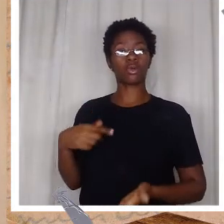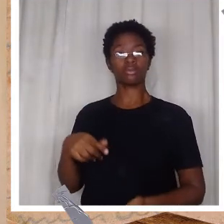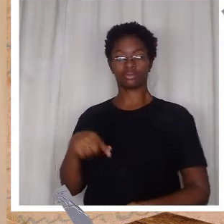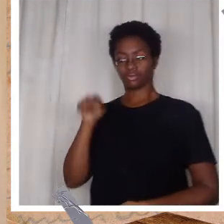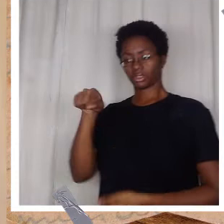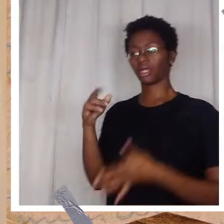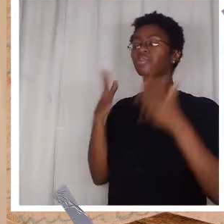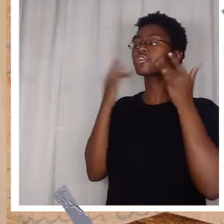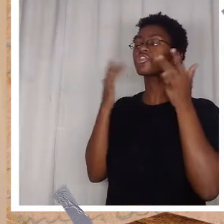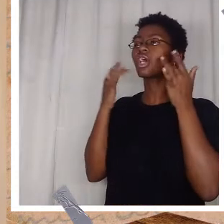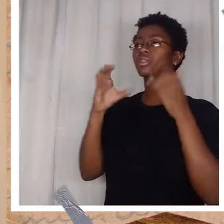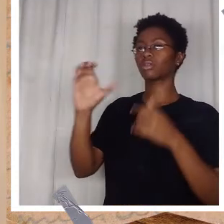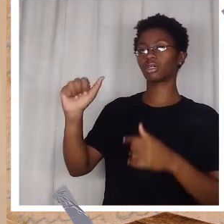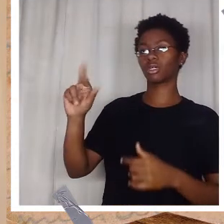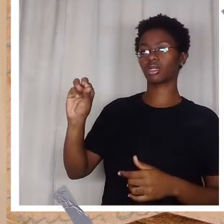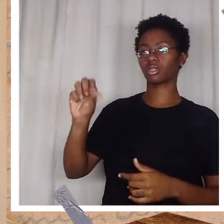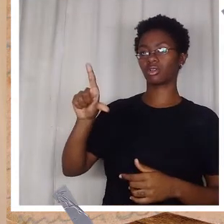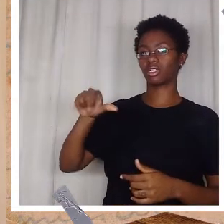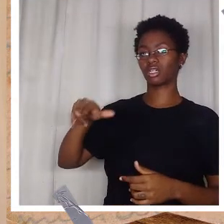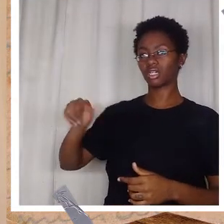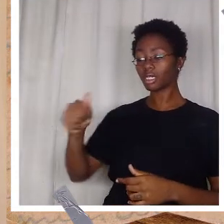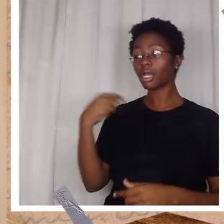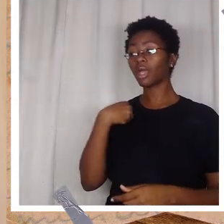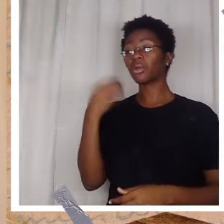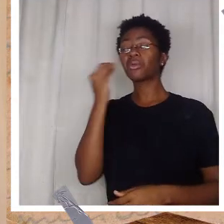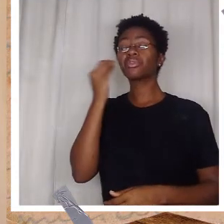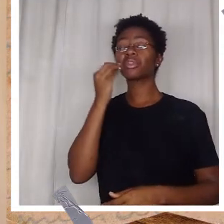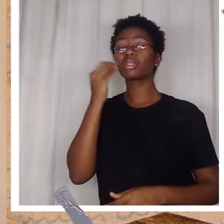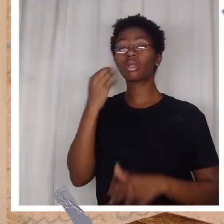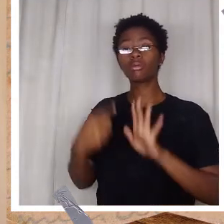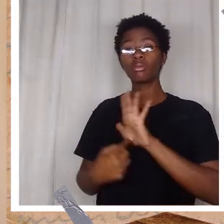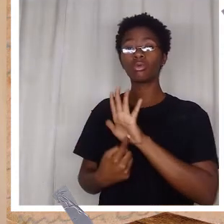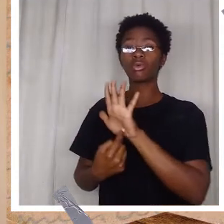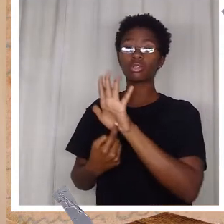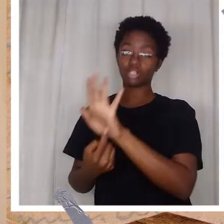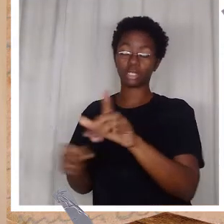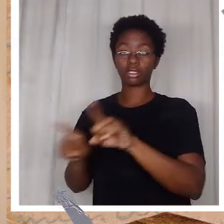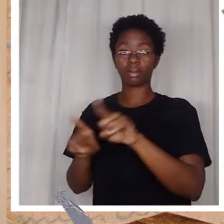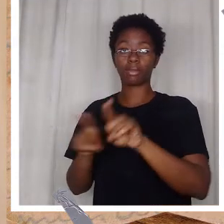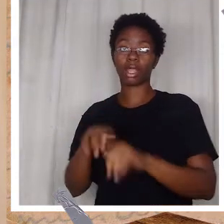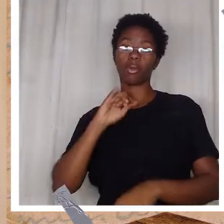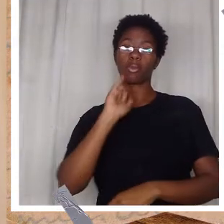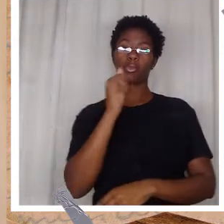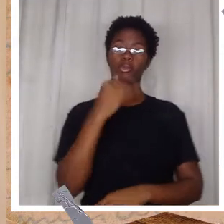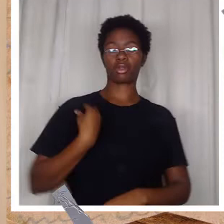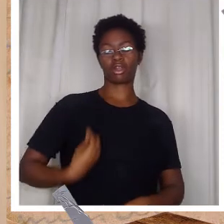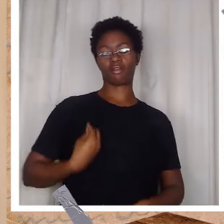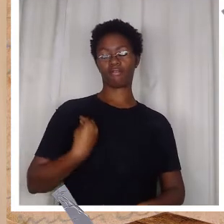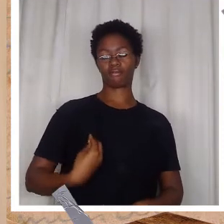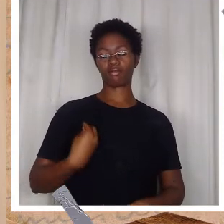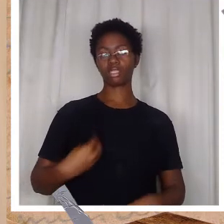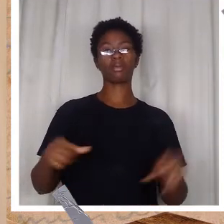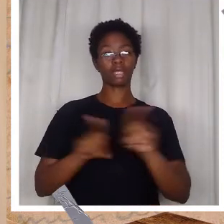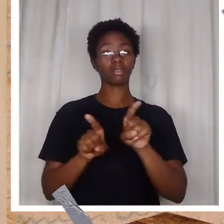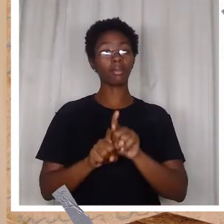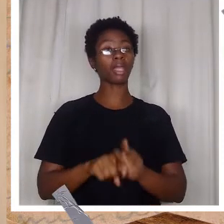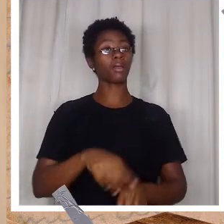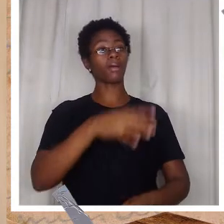Carolina, eu tento, além de mostrar o que ela conta, mostrar o ser que